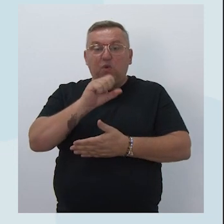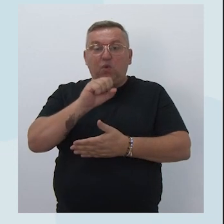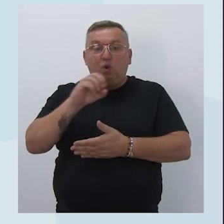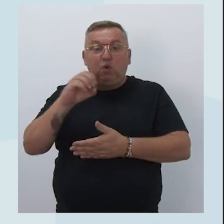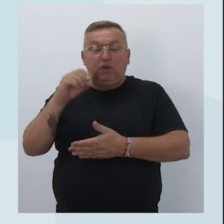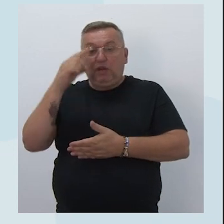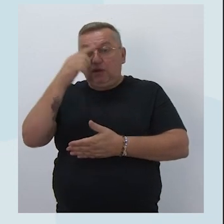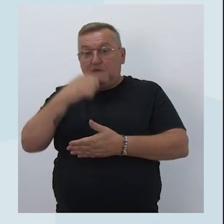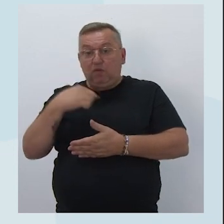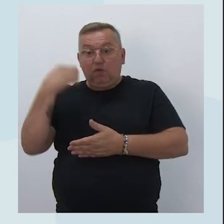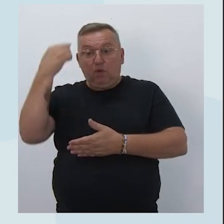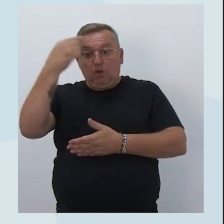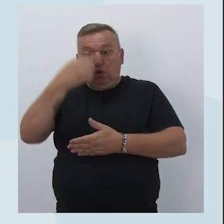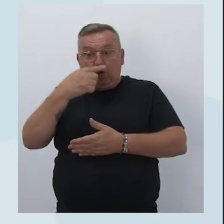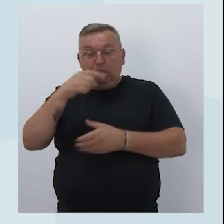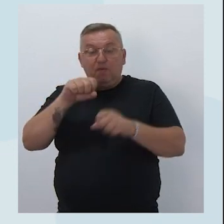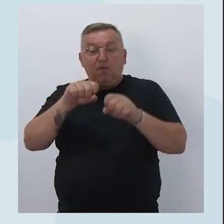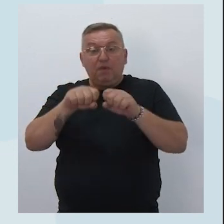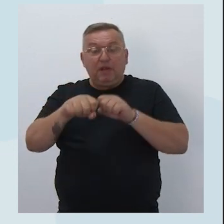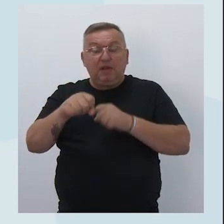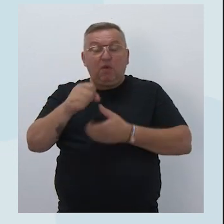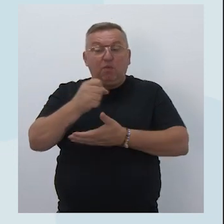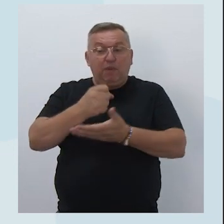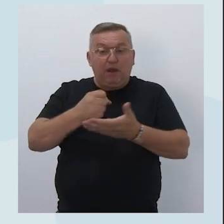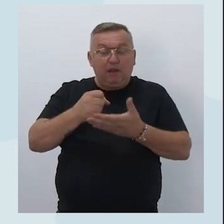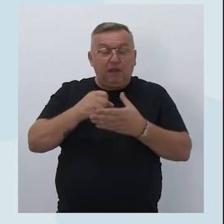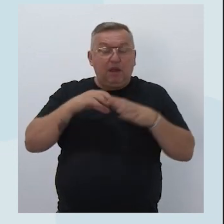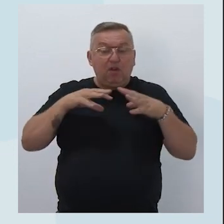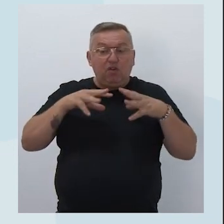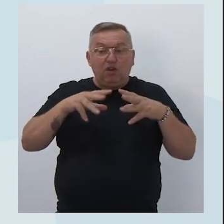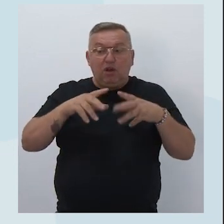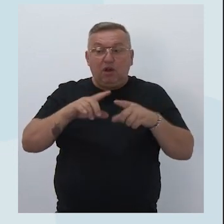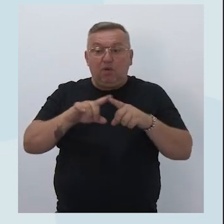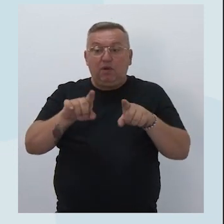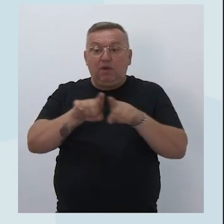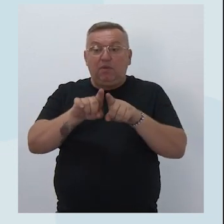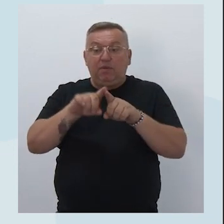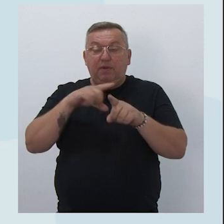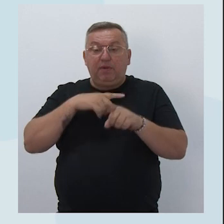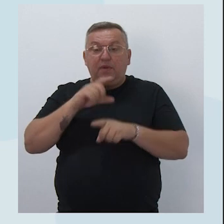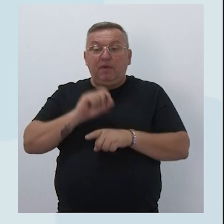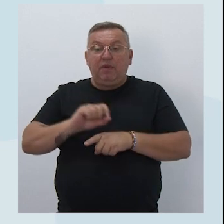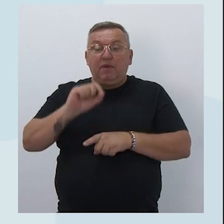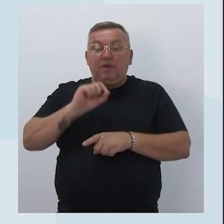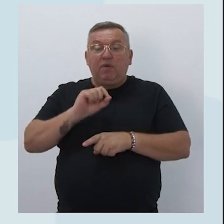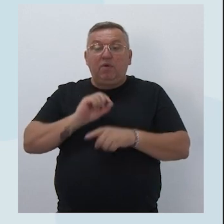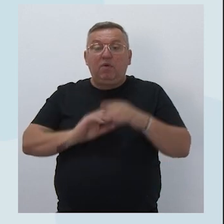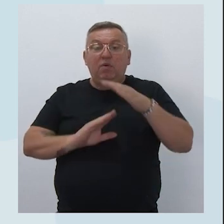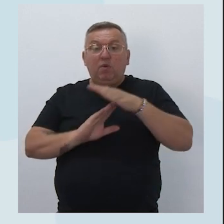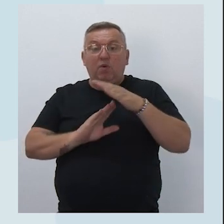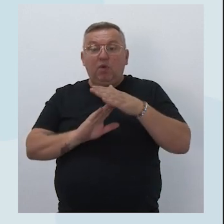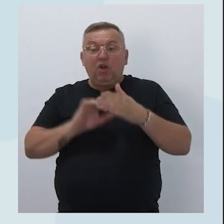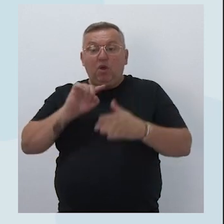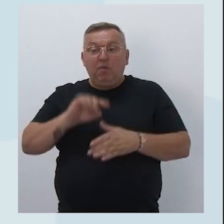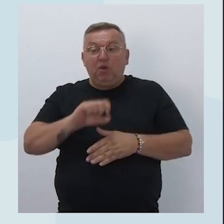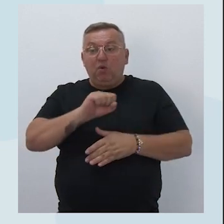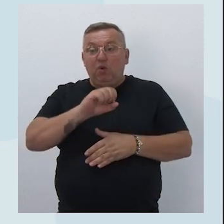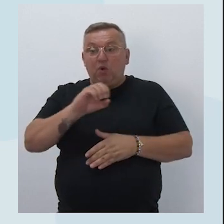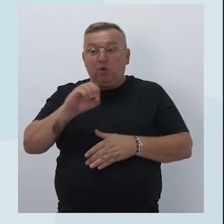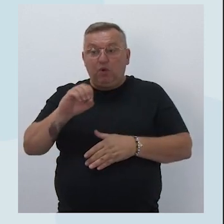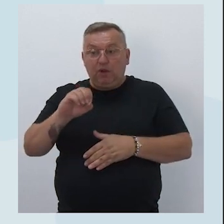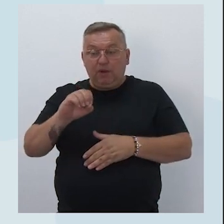a formação geral básica, lembrando que a legislação traz como carga máxima 1.800,